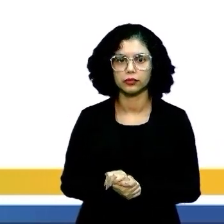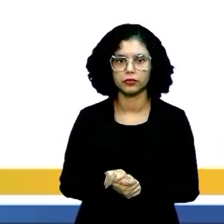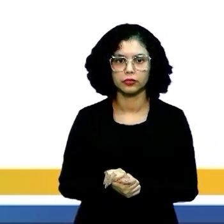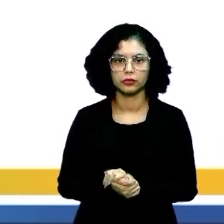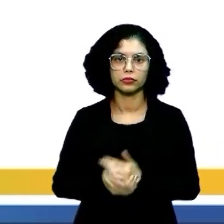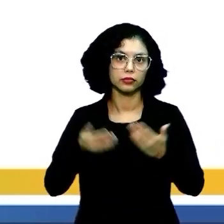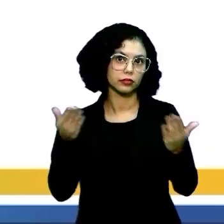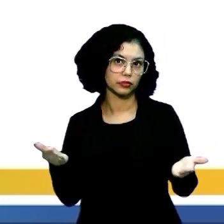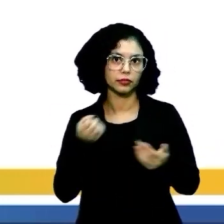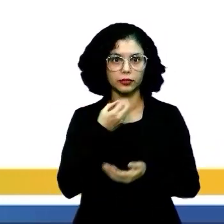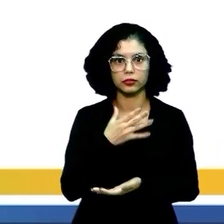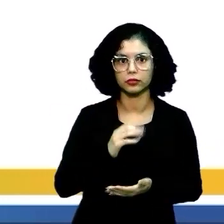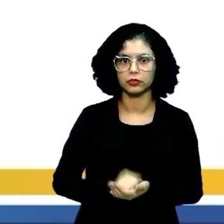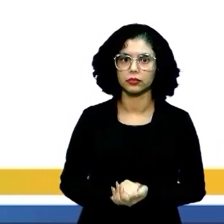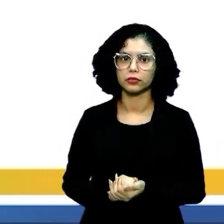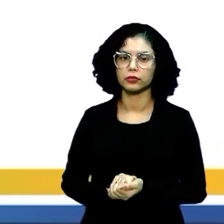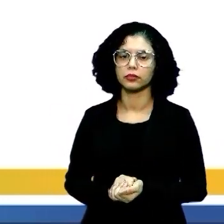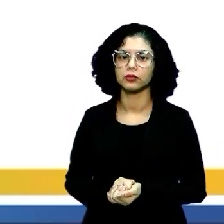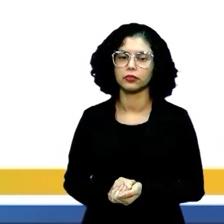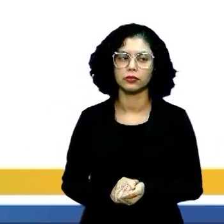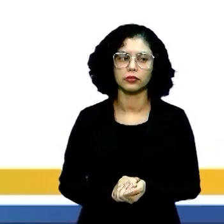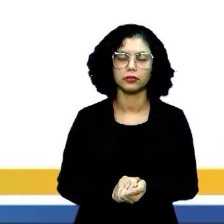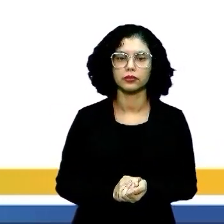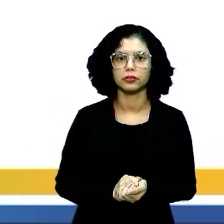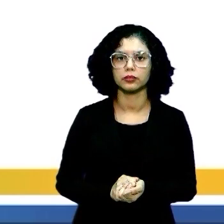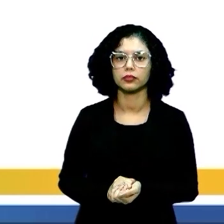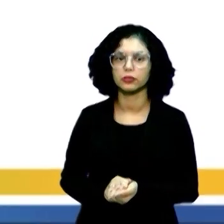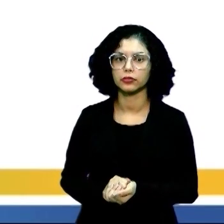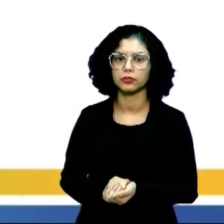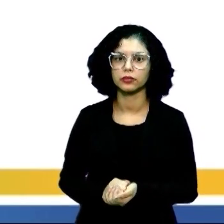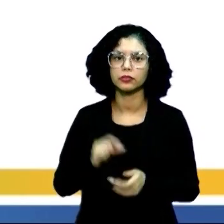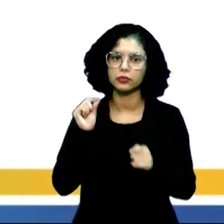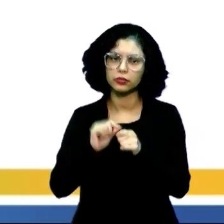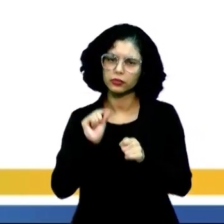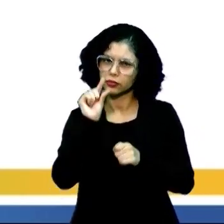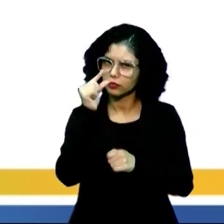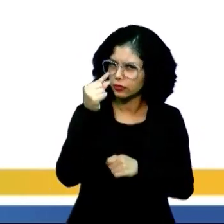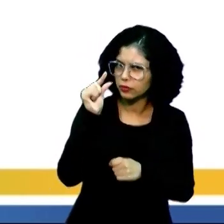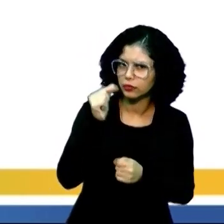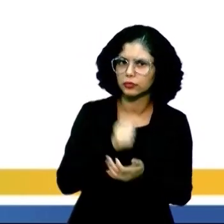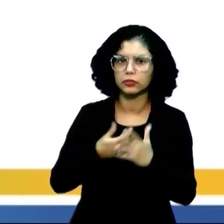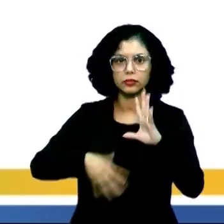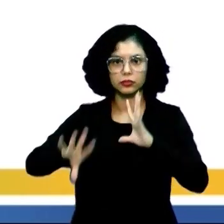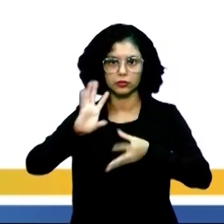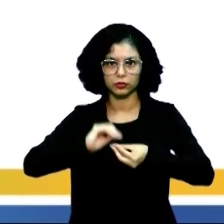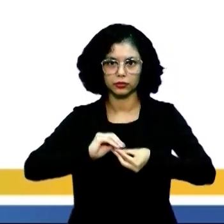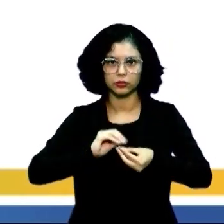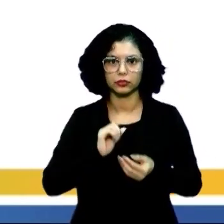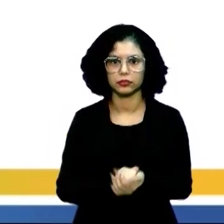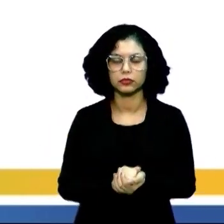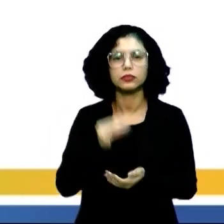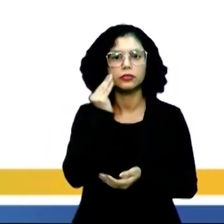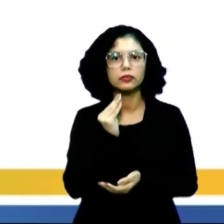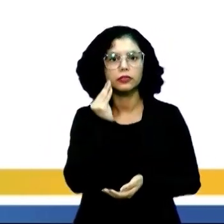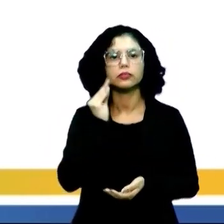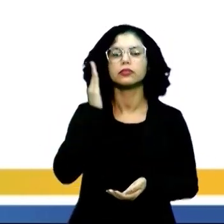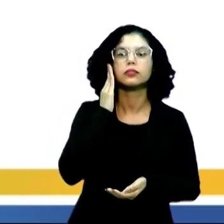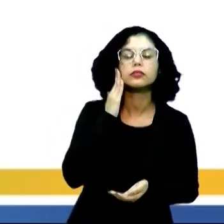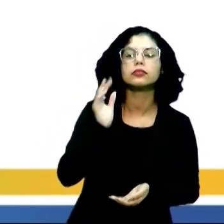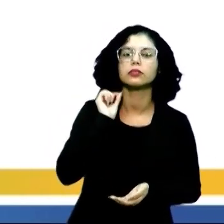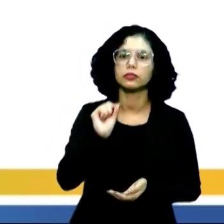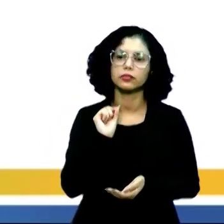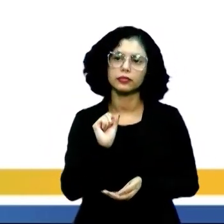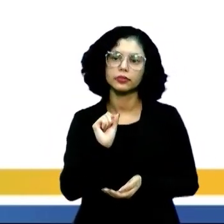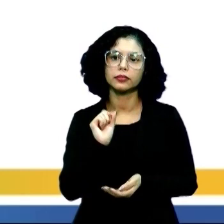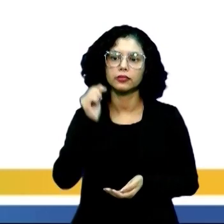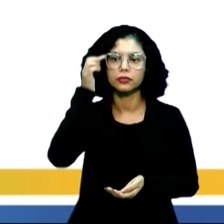socialistas. Bem, vamos então fazer um pequeno resumo para a gente tentar entender o que